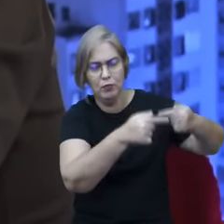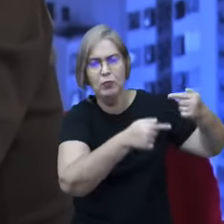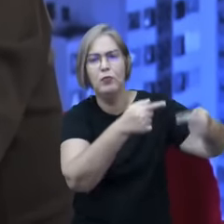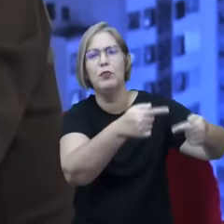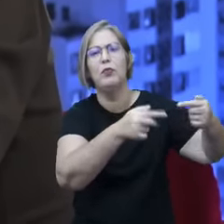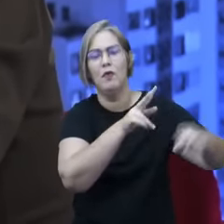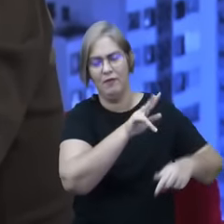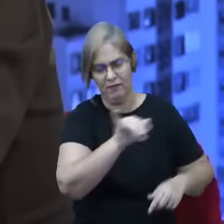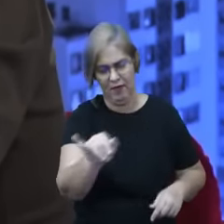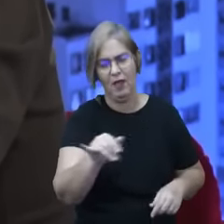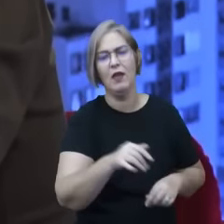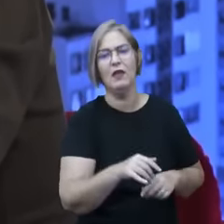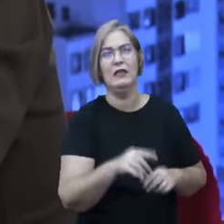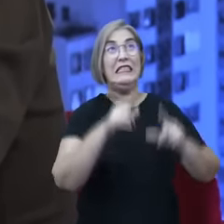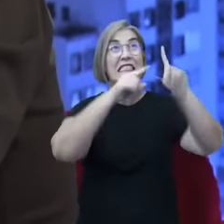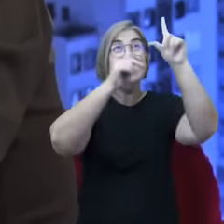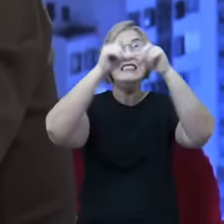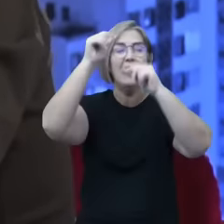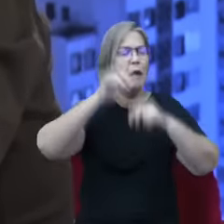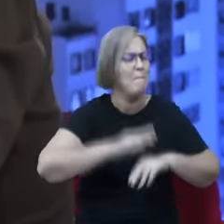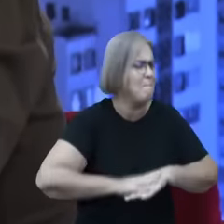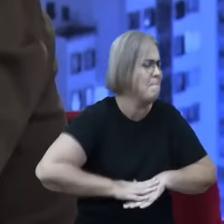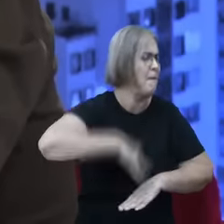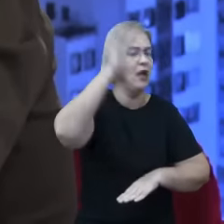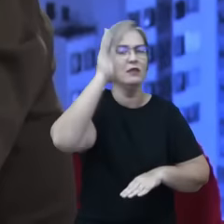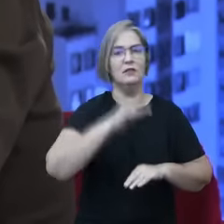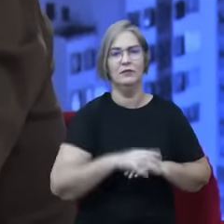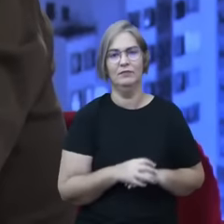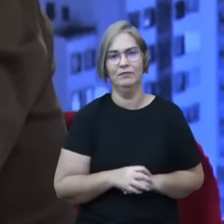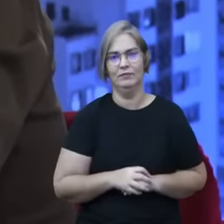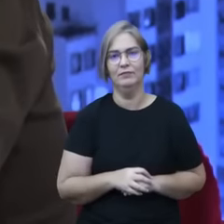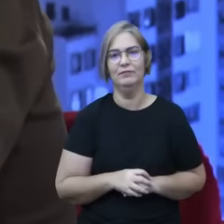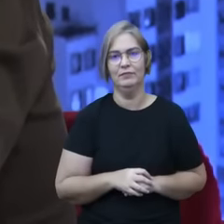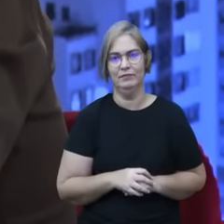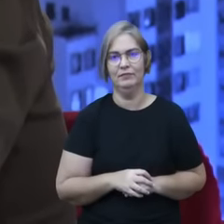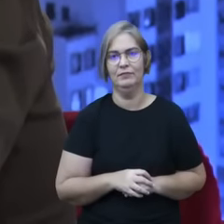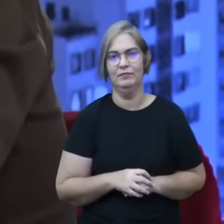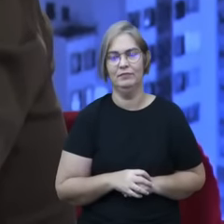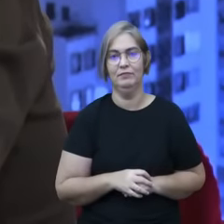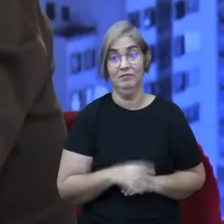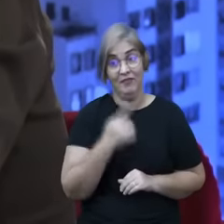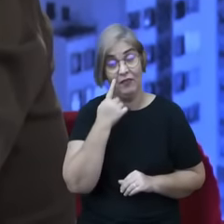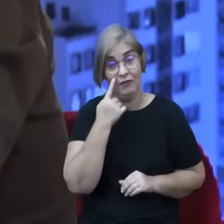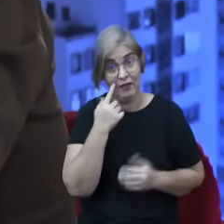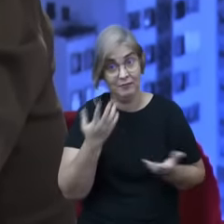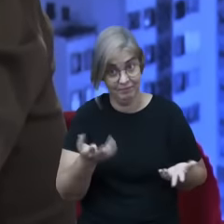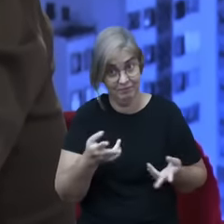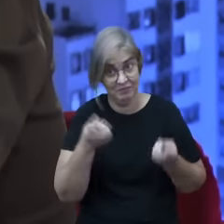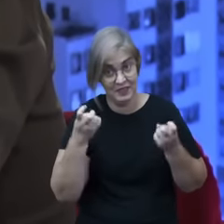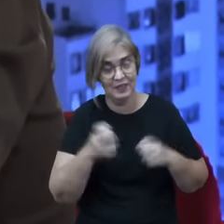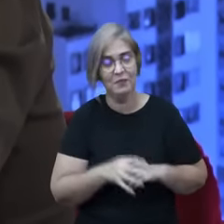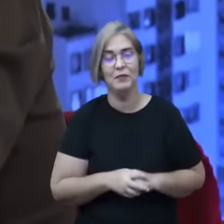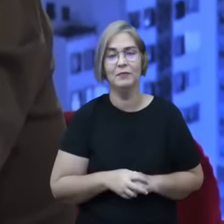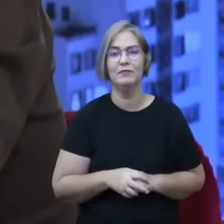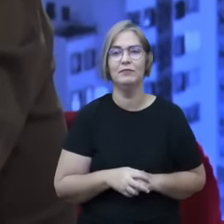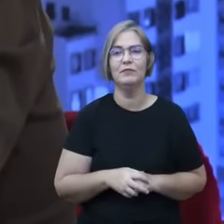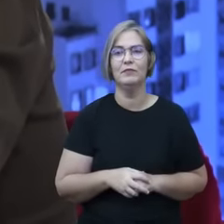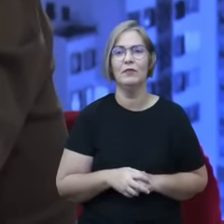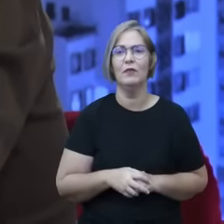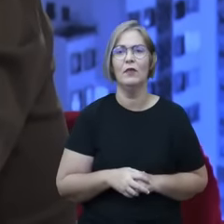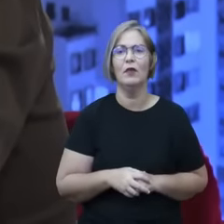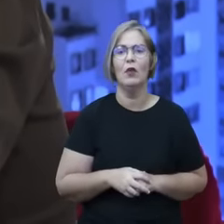numerosa do que as estrelas do céu. Pois bem, veja eh que qual é a lição que o